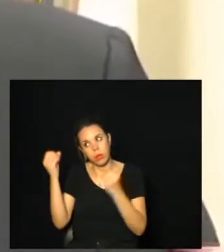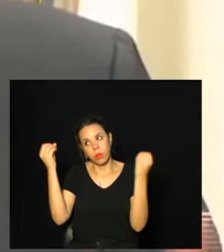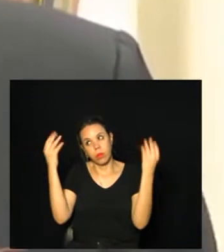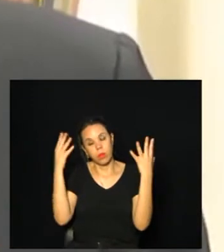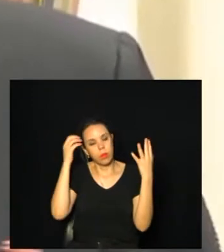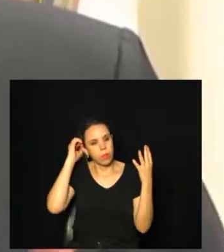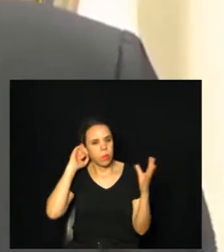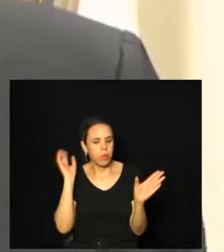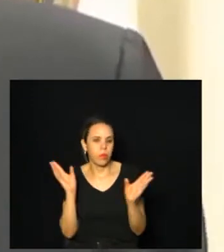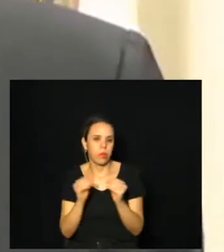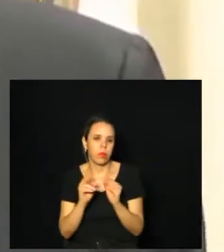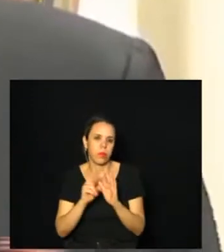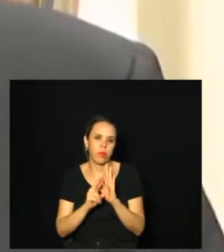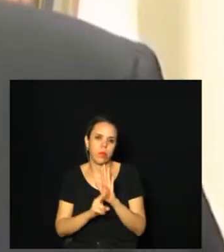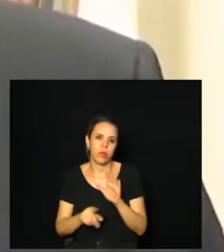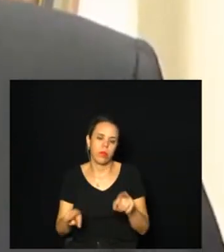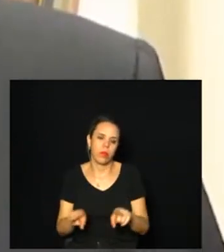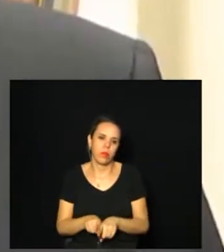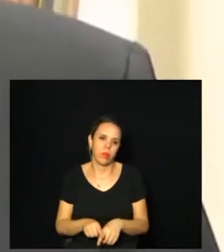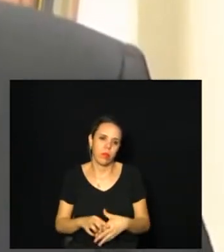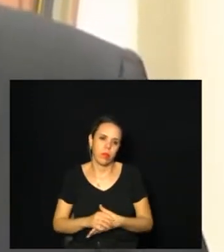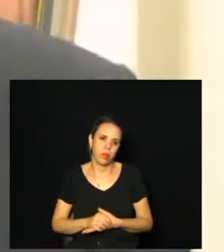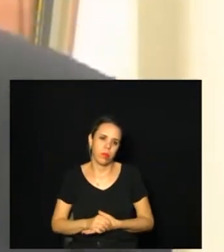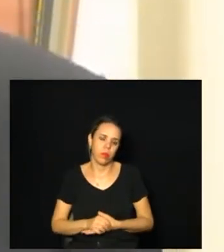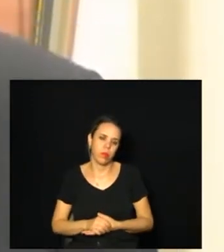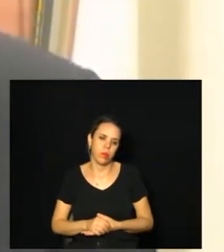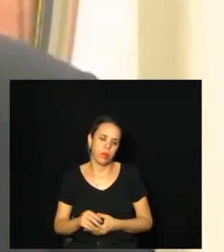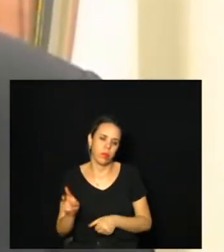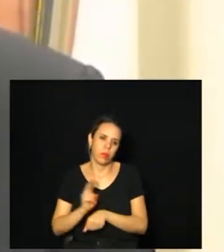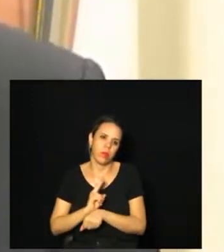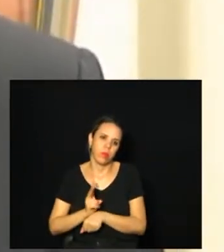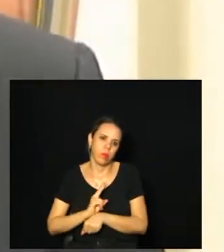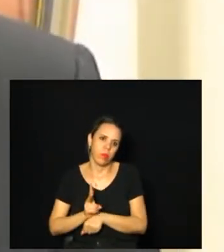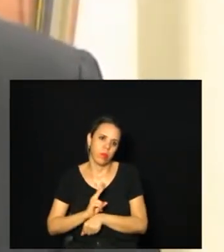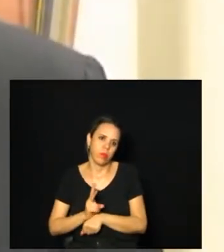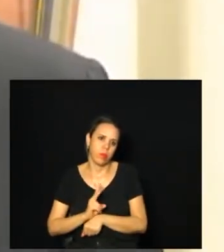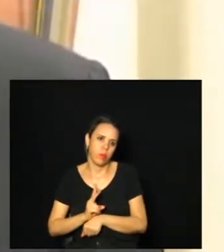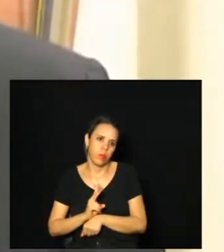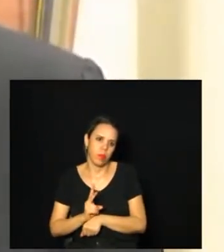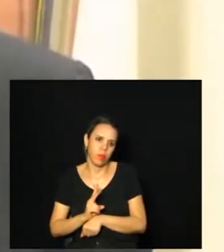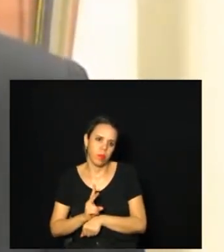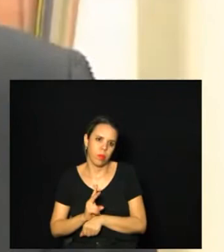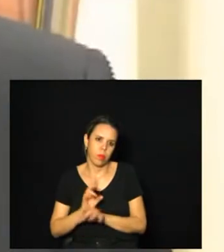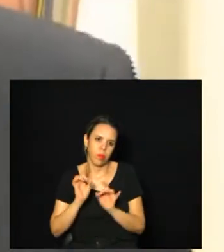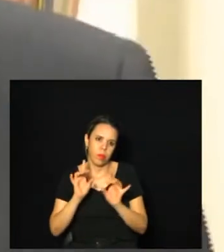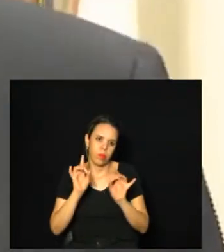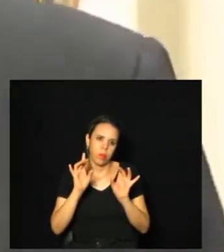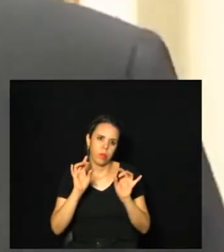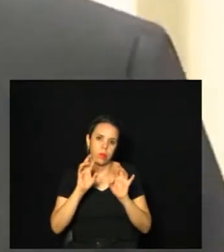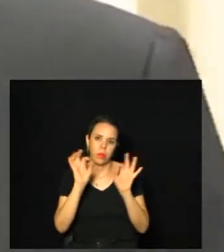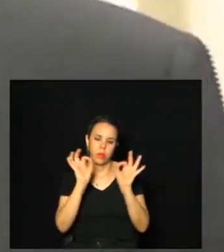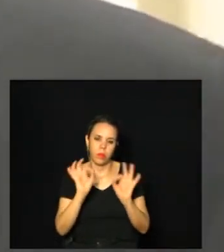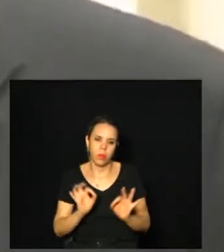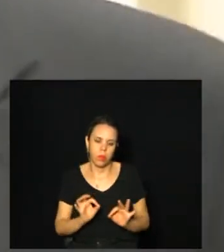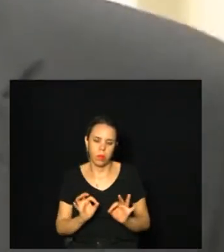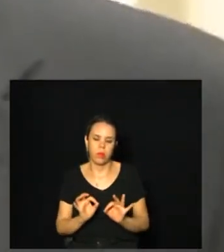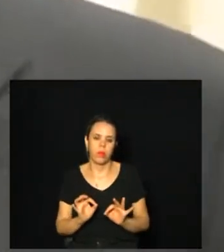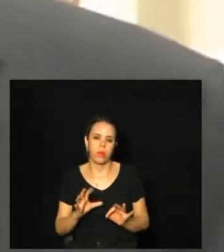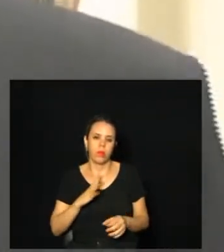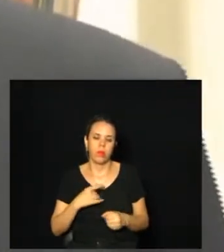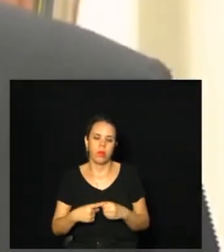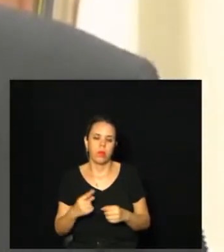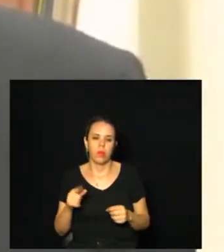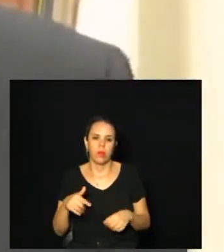e definir as regras também de segurança e até estética do município. Hoje a situação